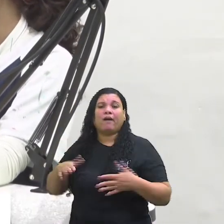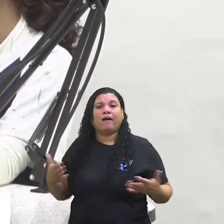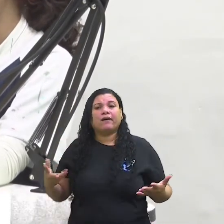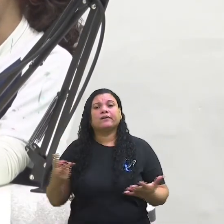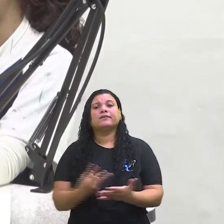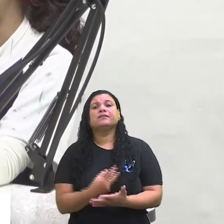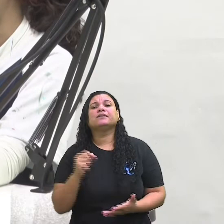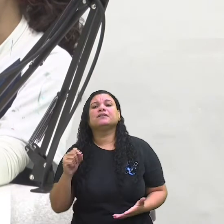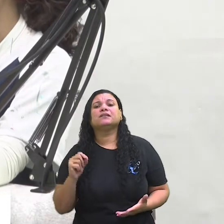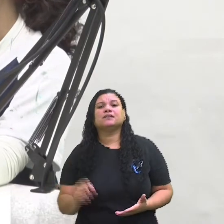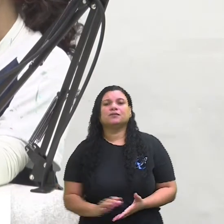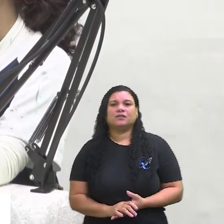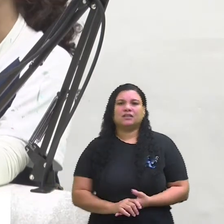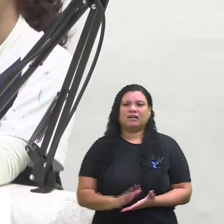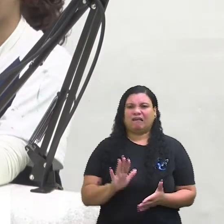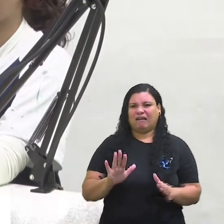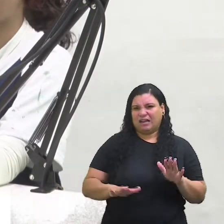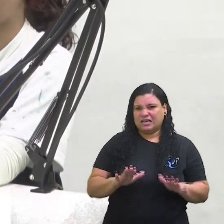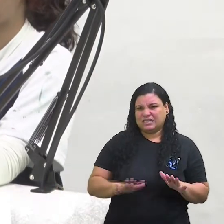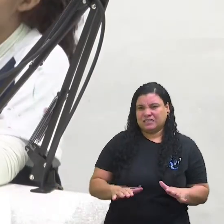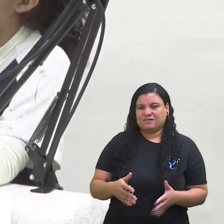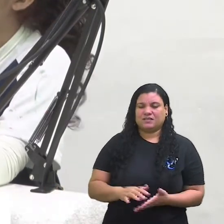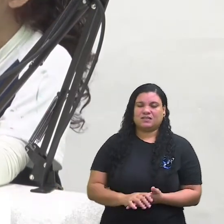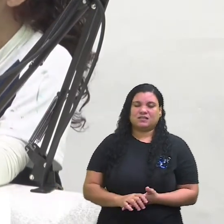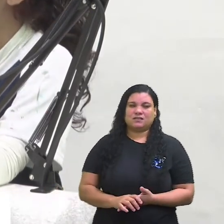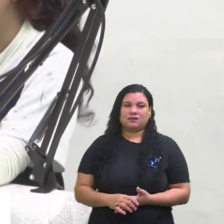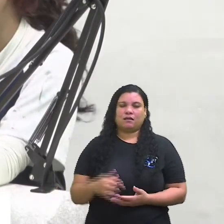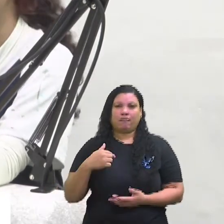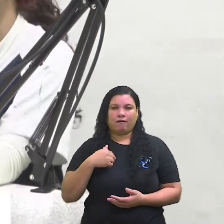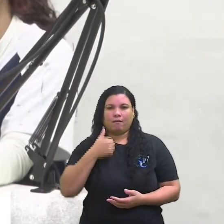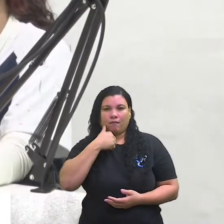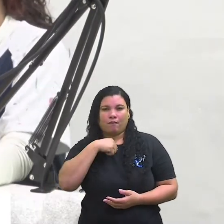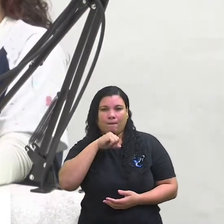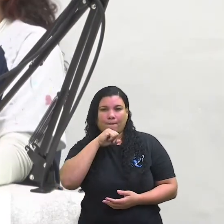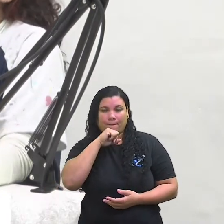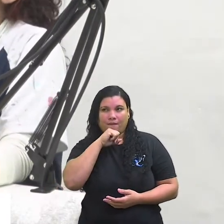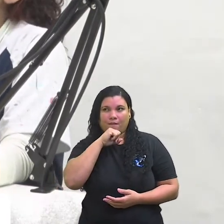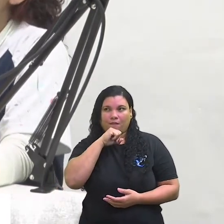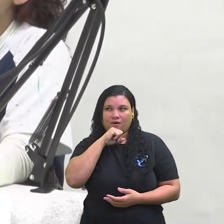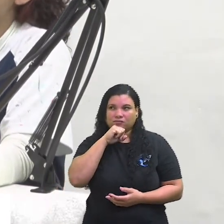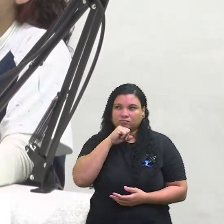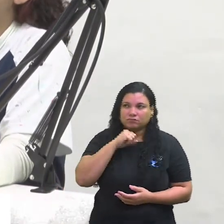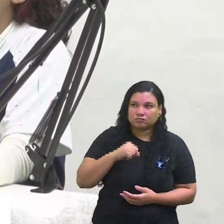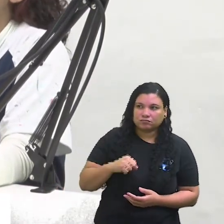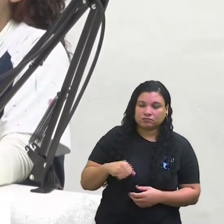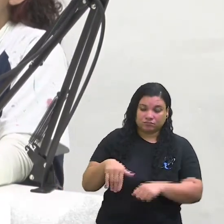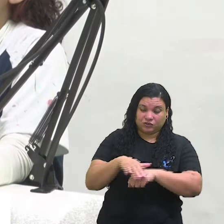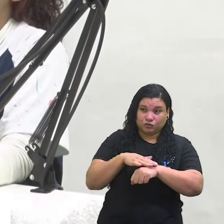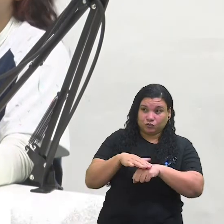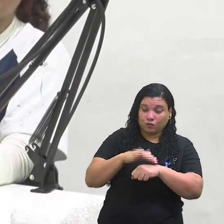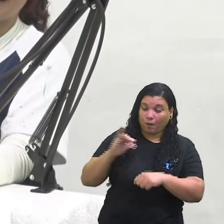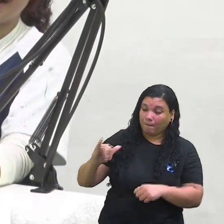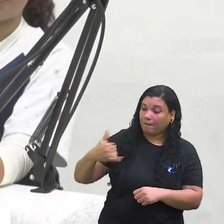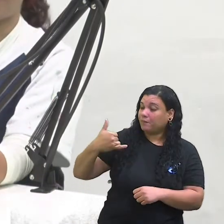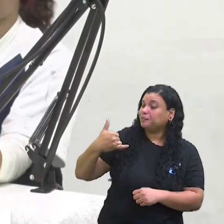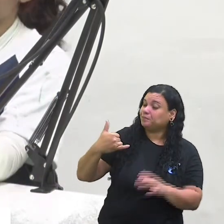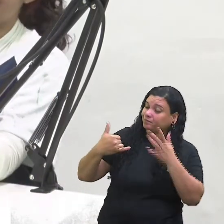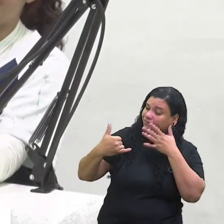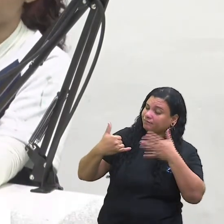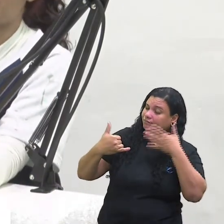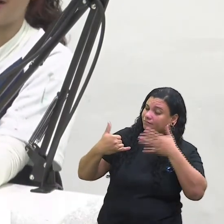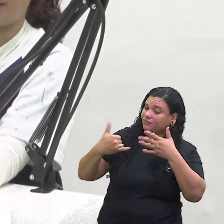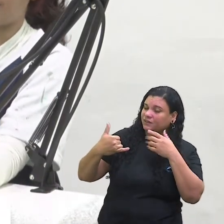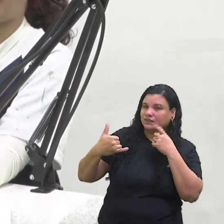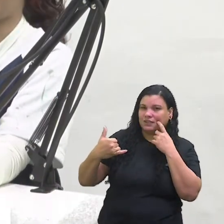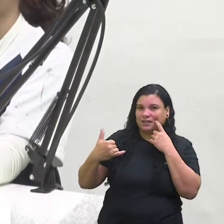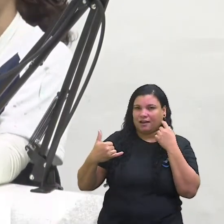minha mãe, tem vezes que eu pego a minha mãe e falo, nossa, faz uma falta. E eu assim, eu não admito pra ela não, mas eu sei que eu vou mandar